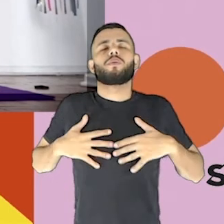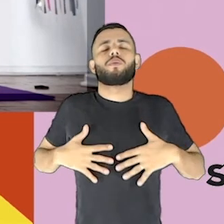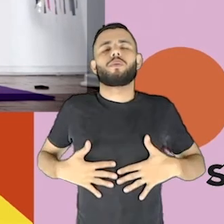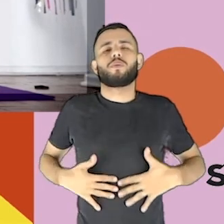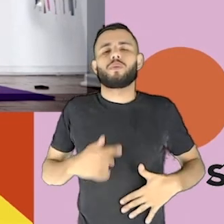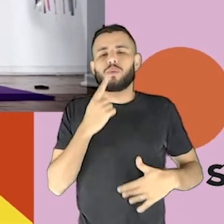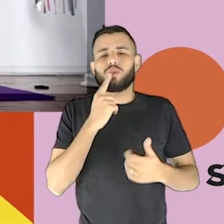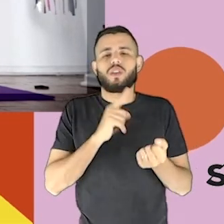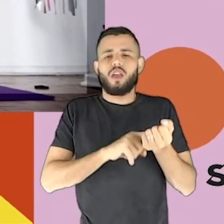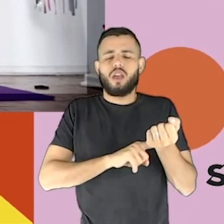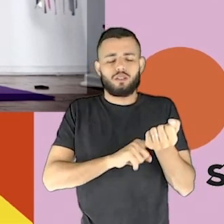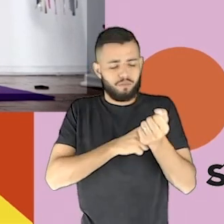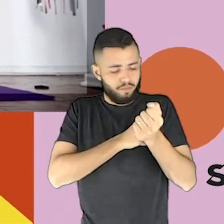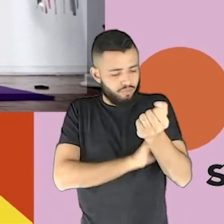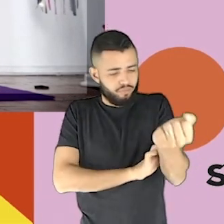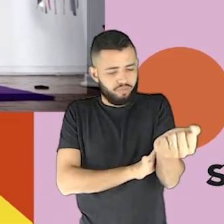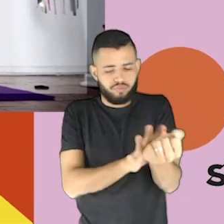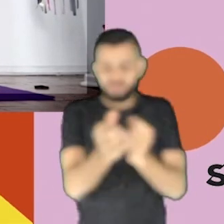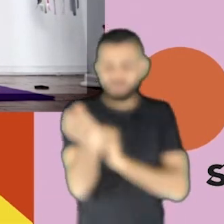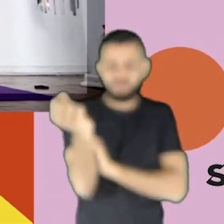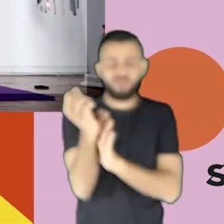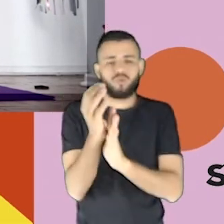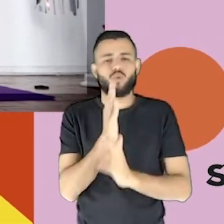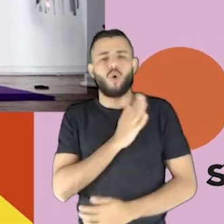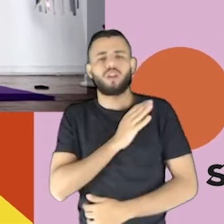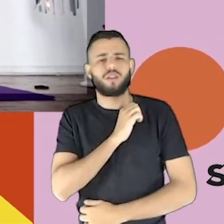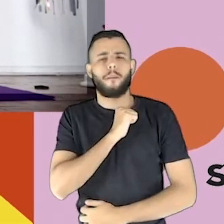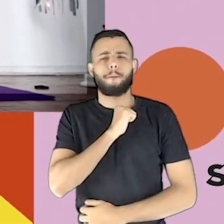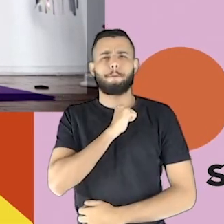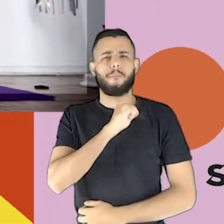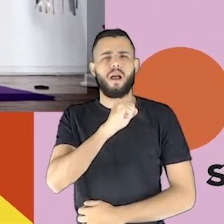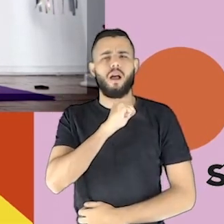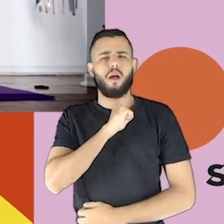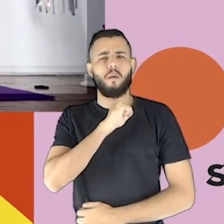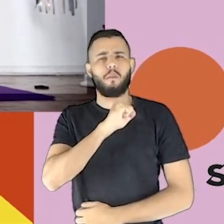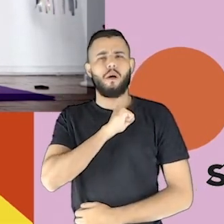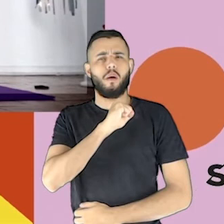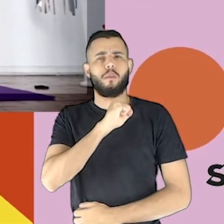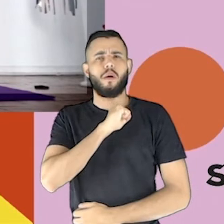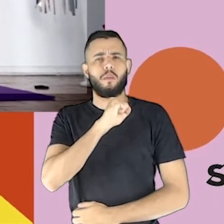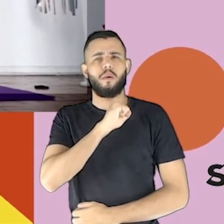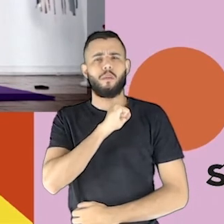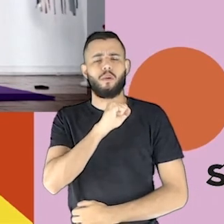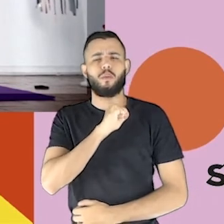Sente o coração que aconteceu no centro do seu peito, na sua garganta.